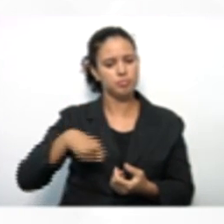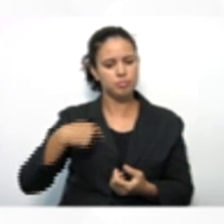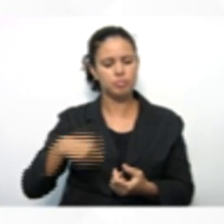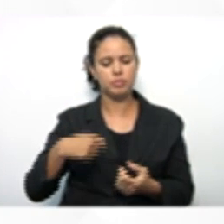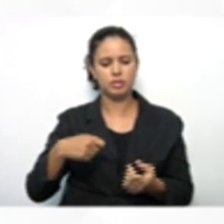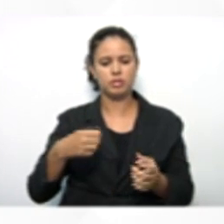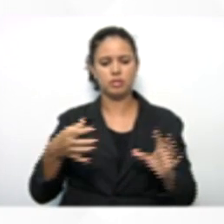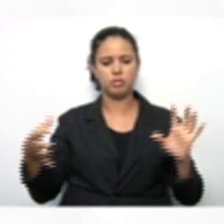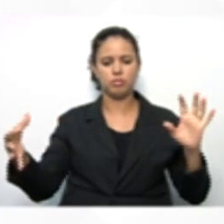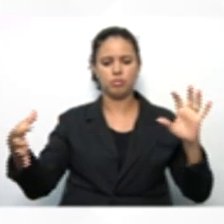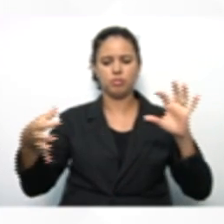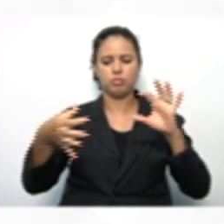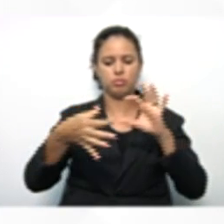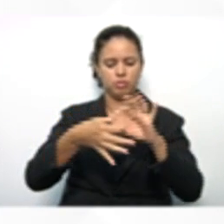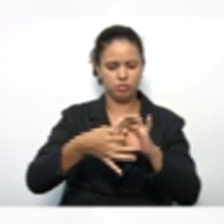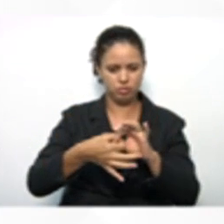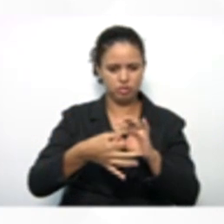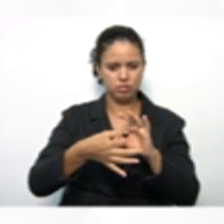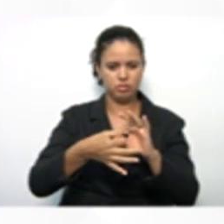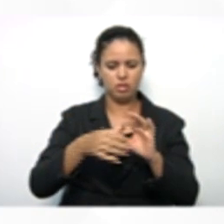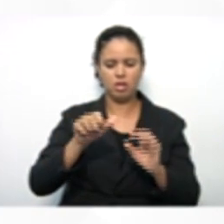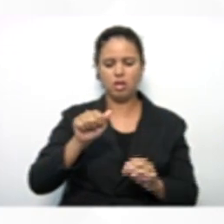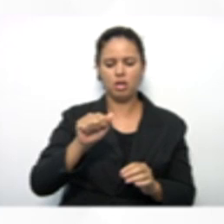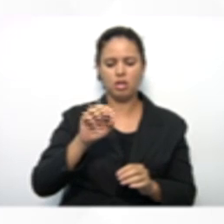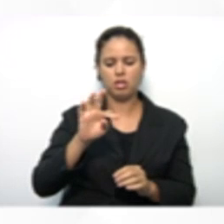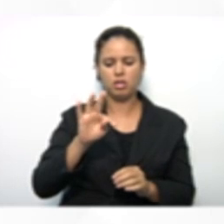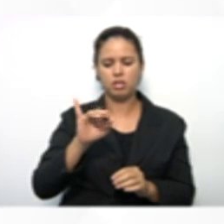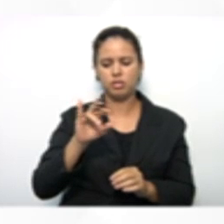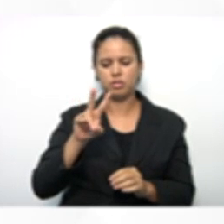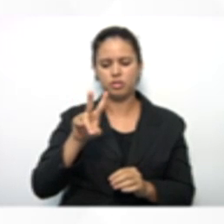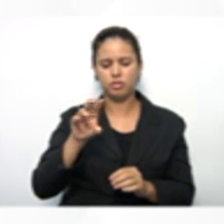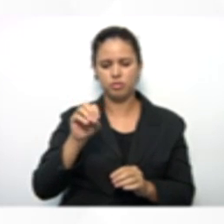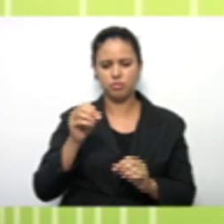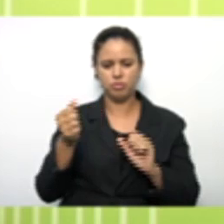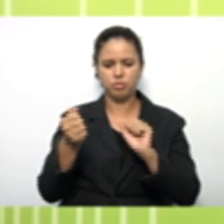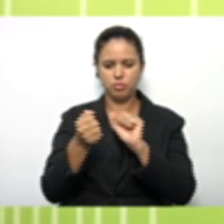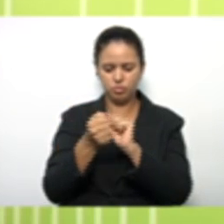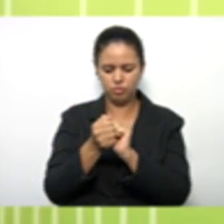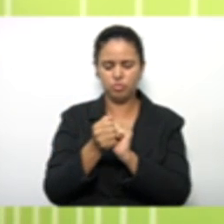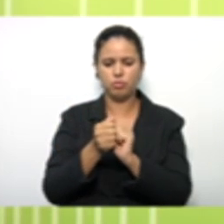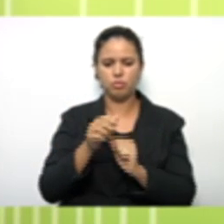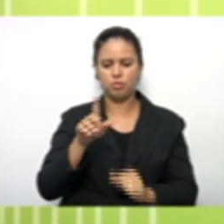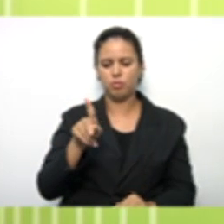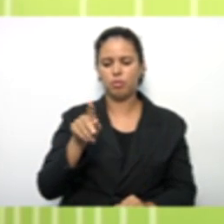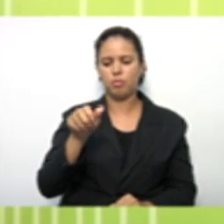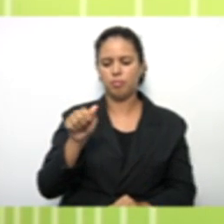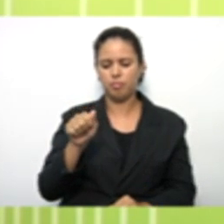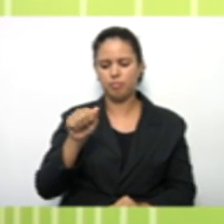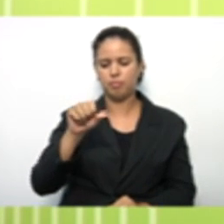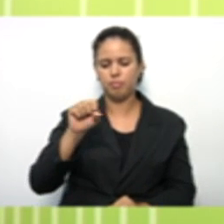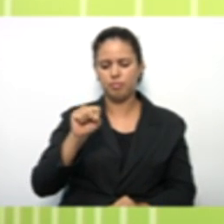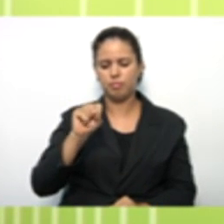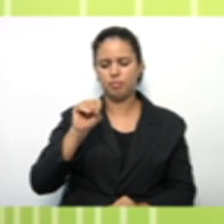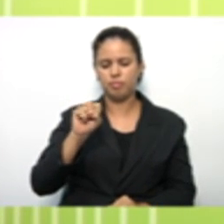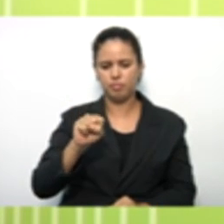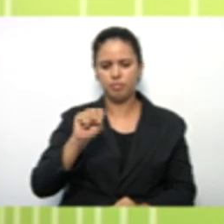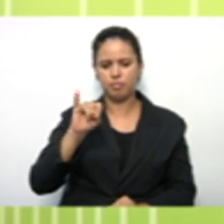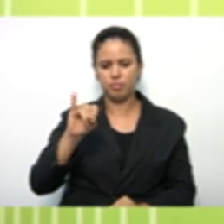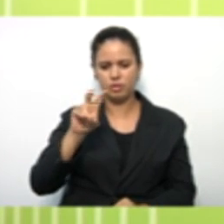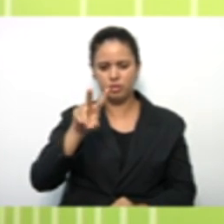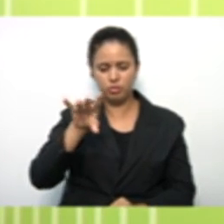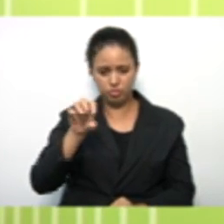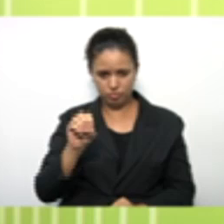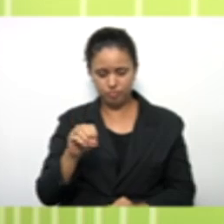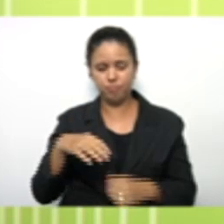diferença do ativo menos o passivo, que são as obrigações. Ok, então vocês compreenderam,